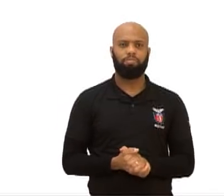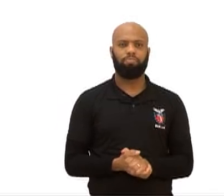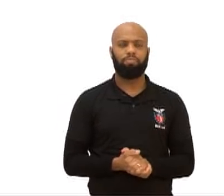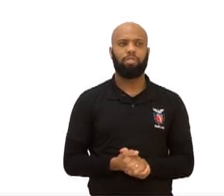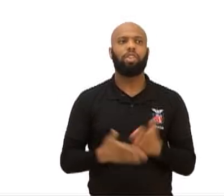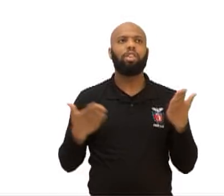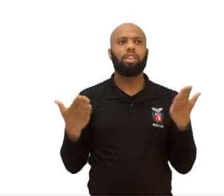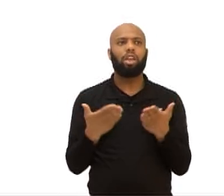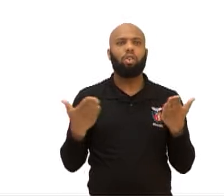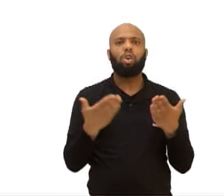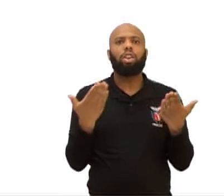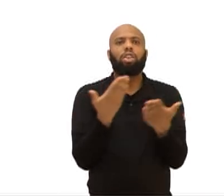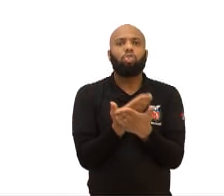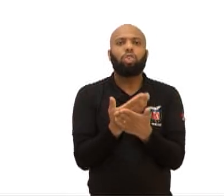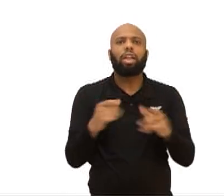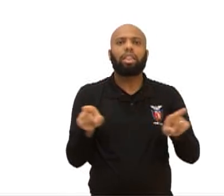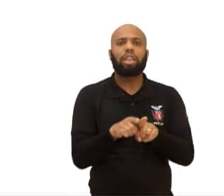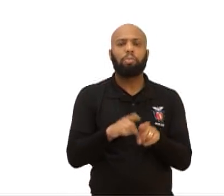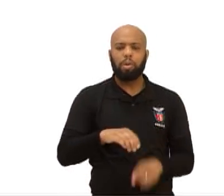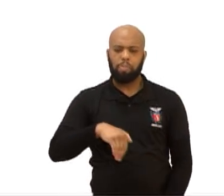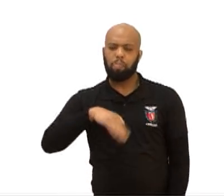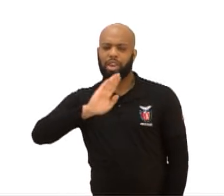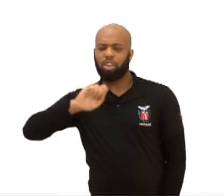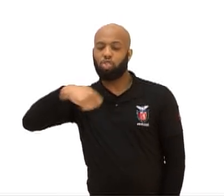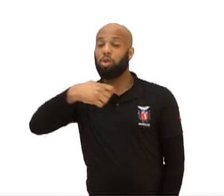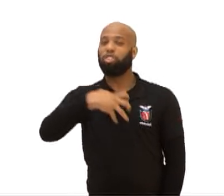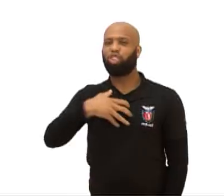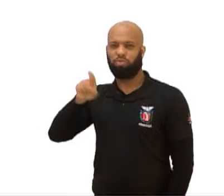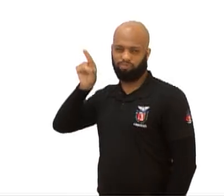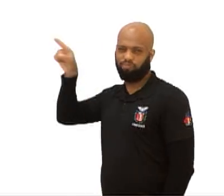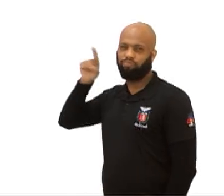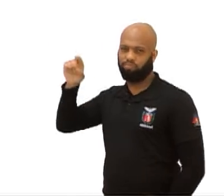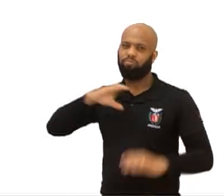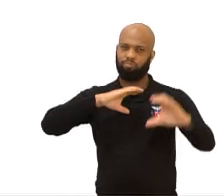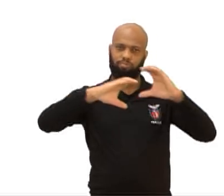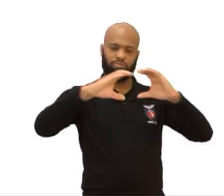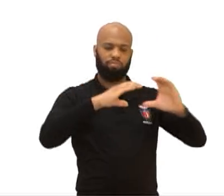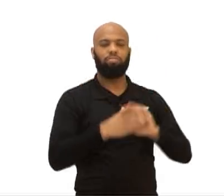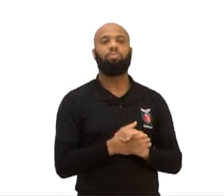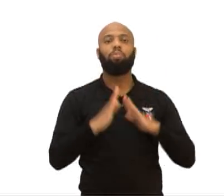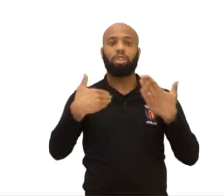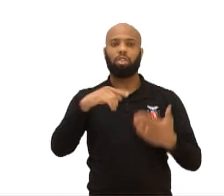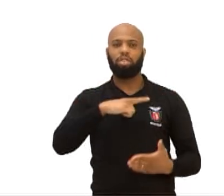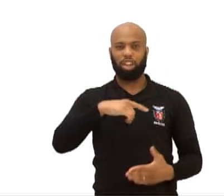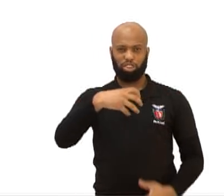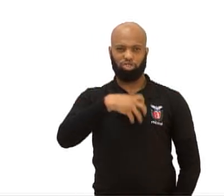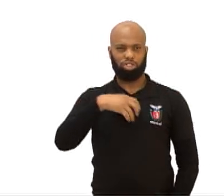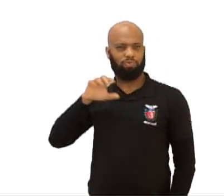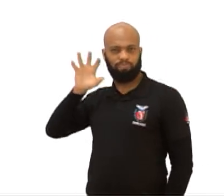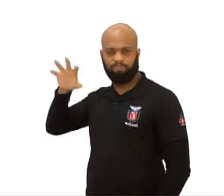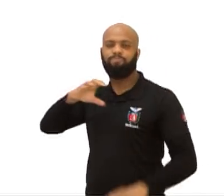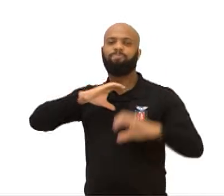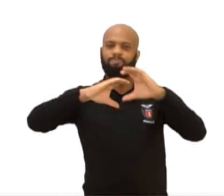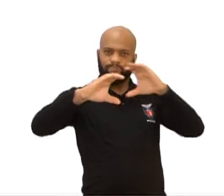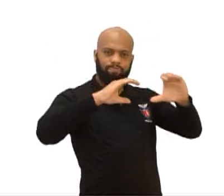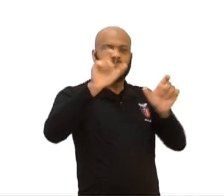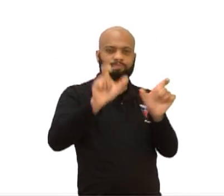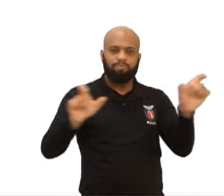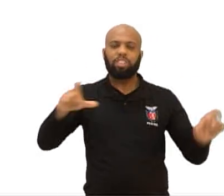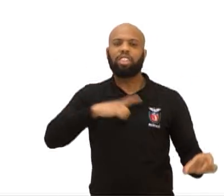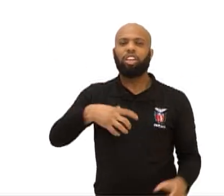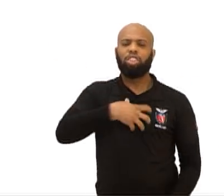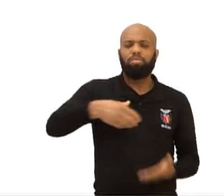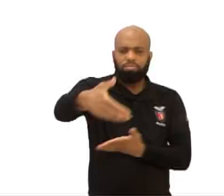Então vamos falar um pouquinho mais sobre essa forma de comunicação. Os meios de comunicação de massa como instrumentos mediadores